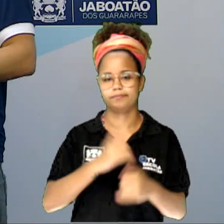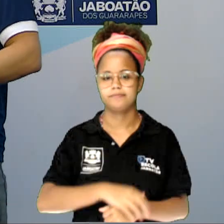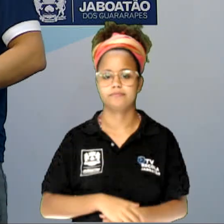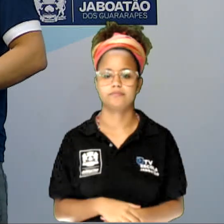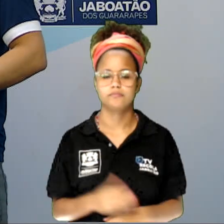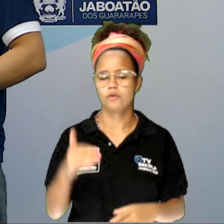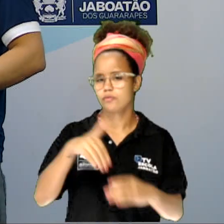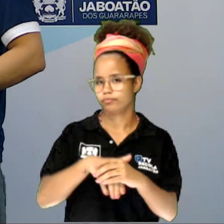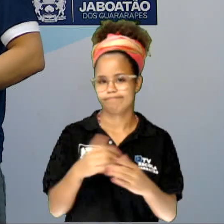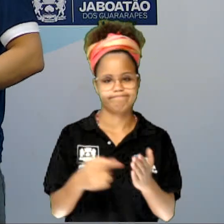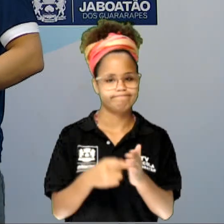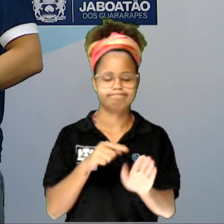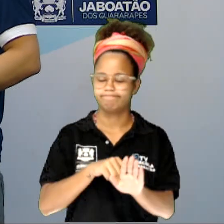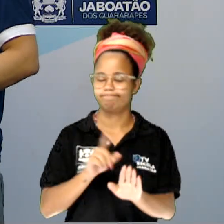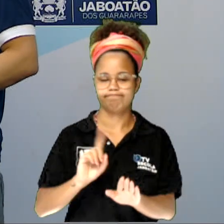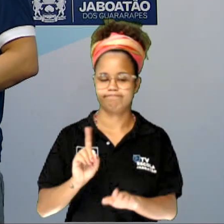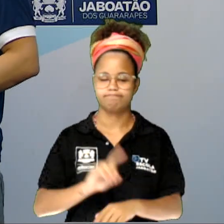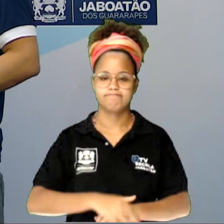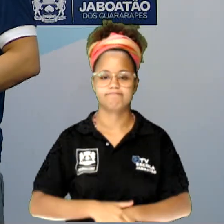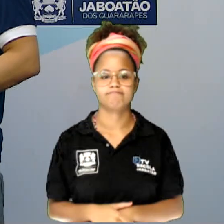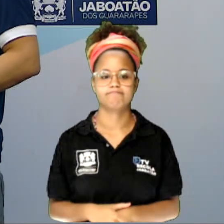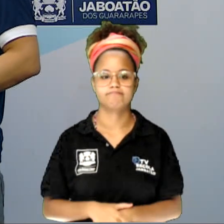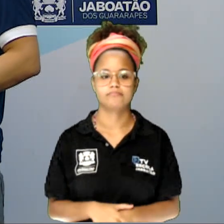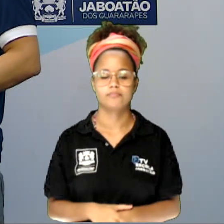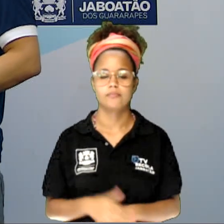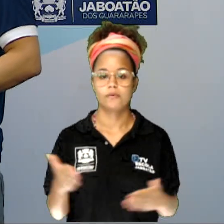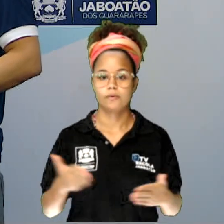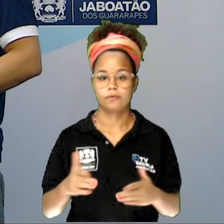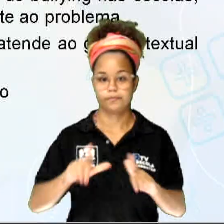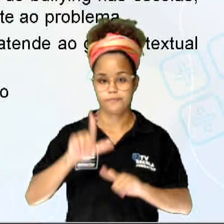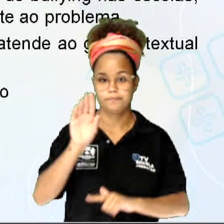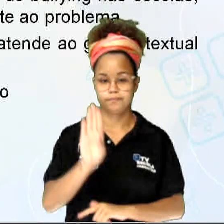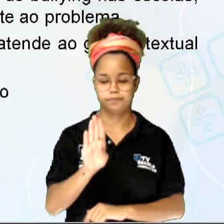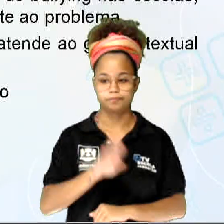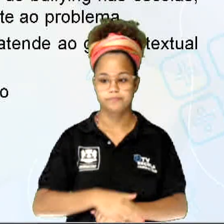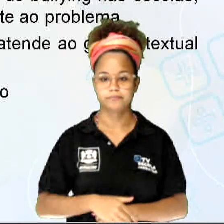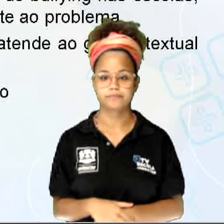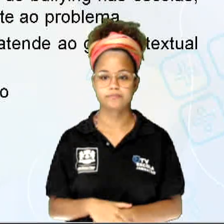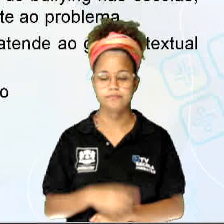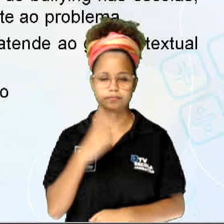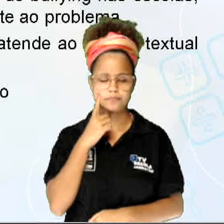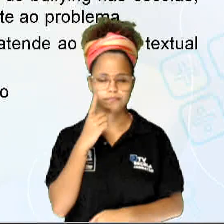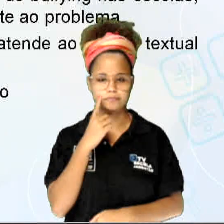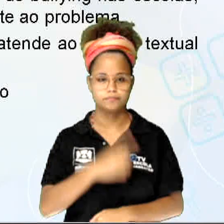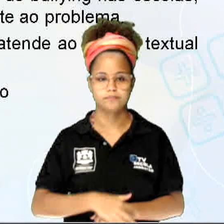cabe subjetividade, ok? Vamos avaliar então o item B. Olha só.